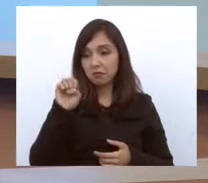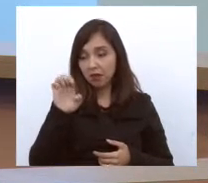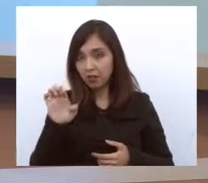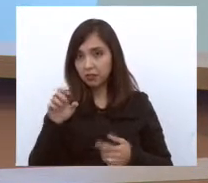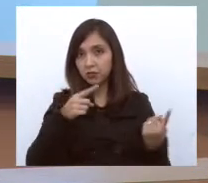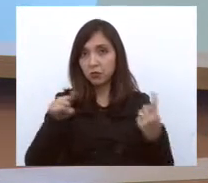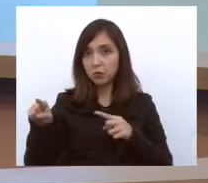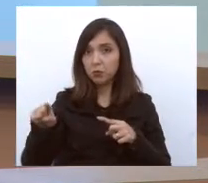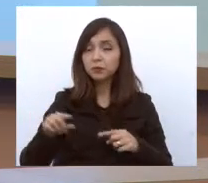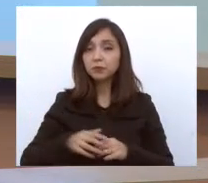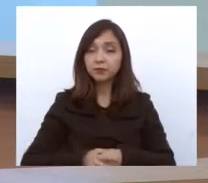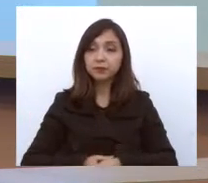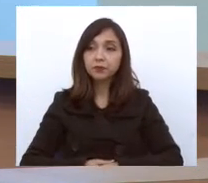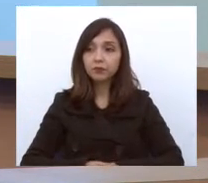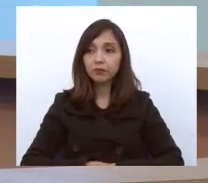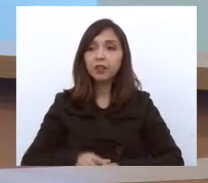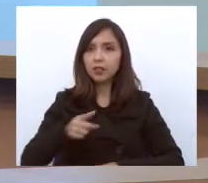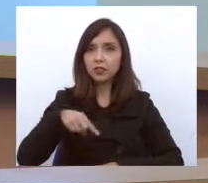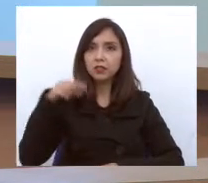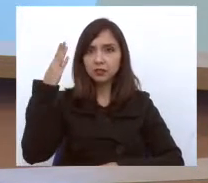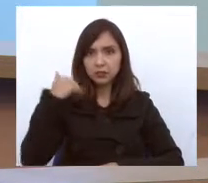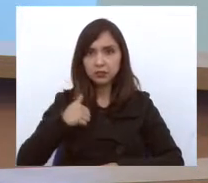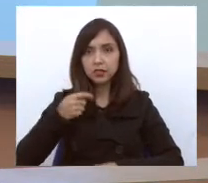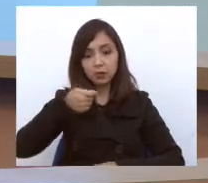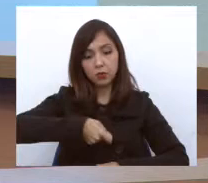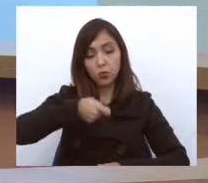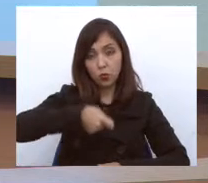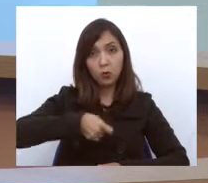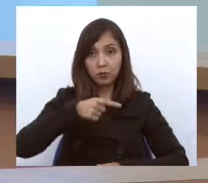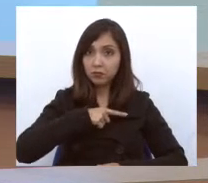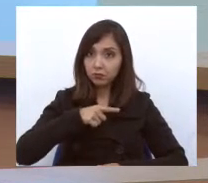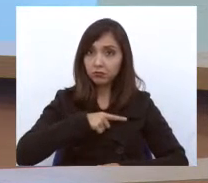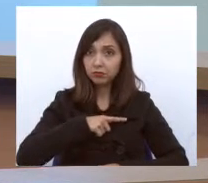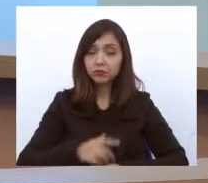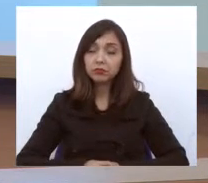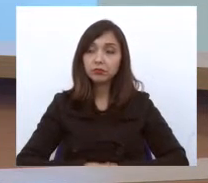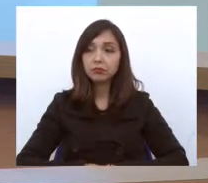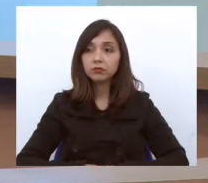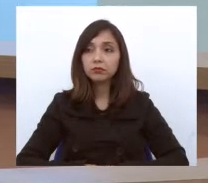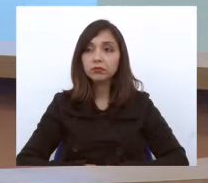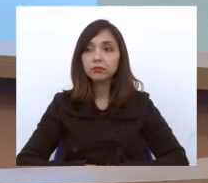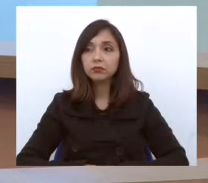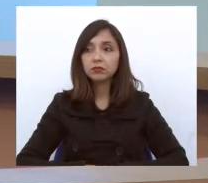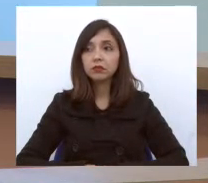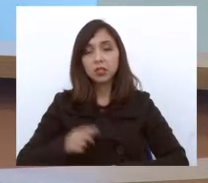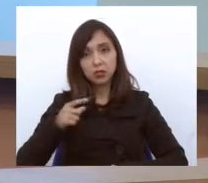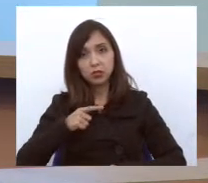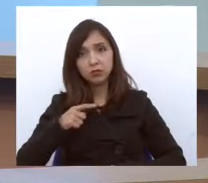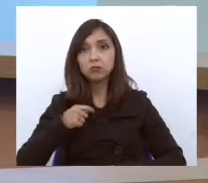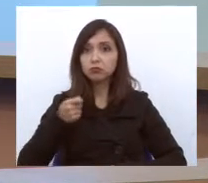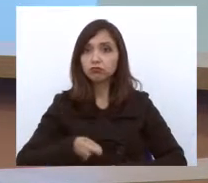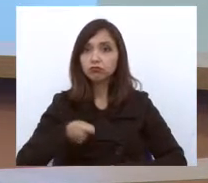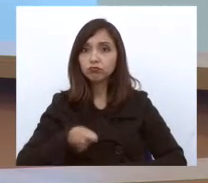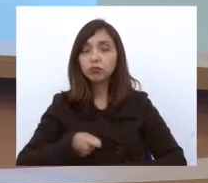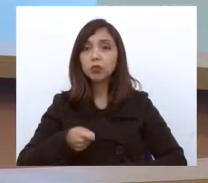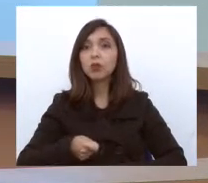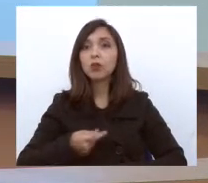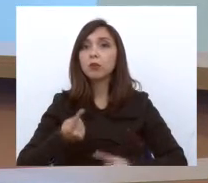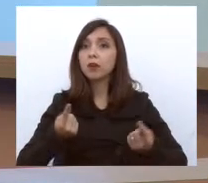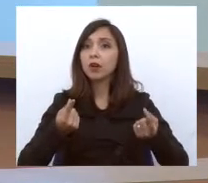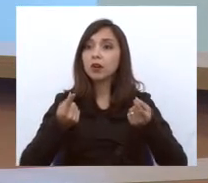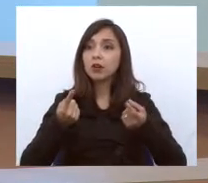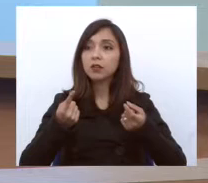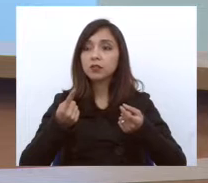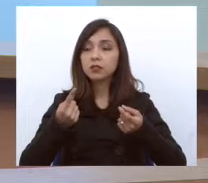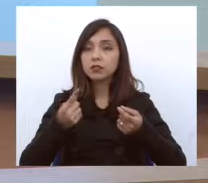oposição sabem que eu tenho cobrado. Tanto que tenho cobrado é que